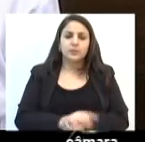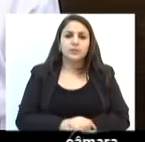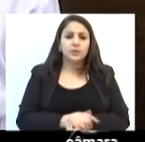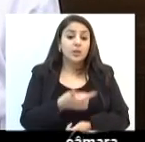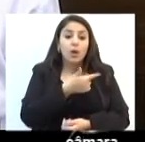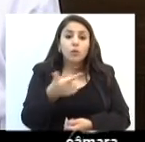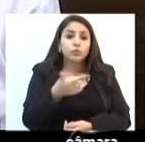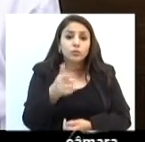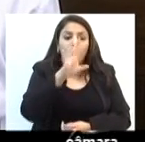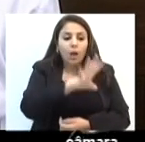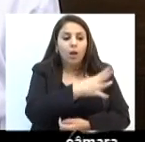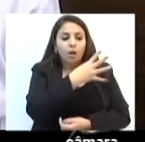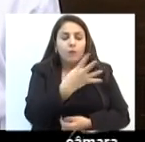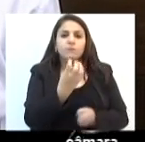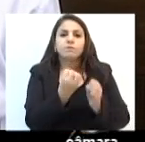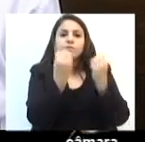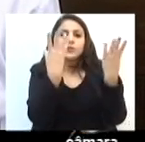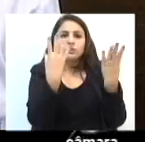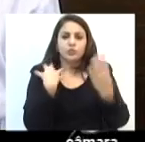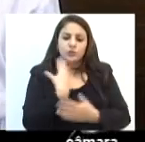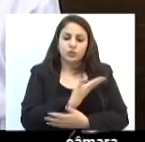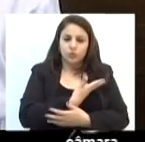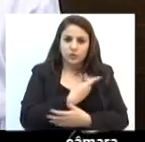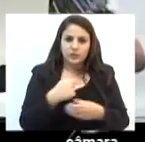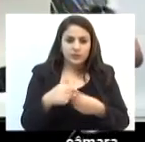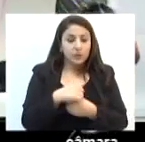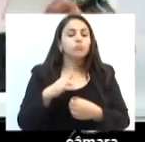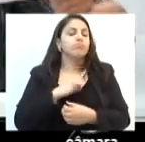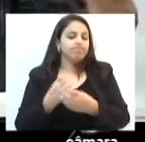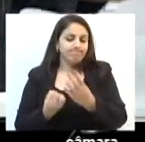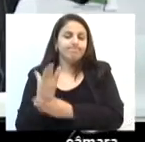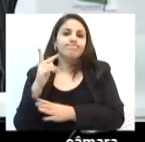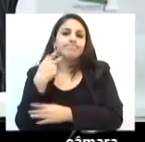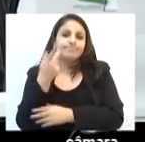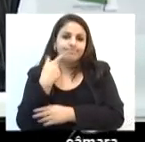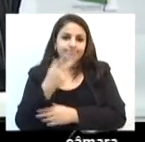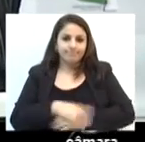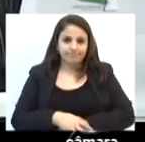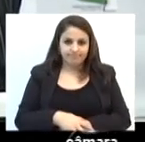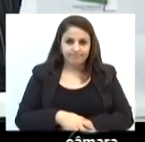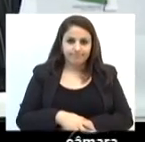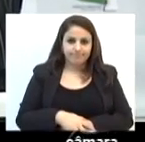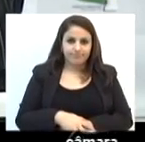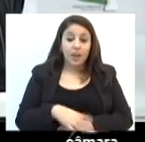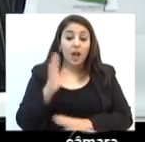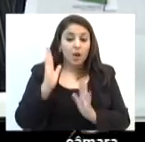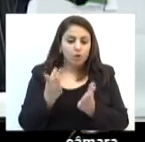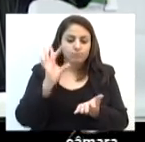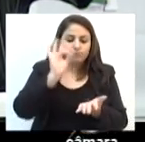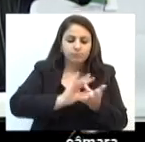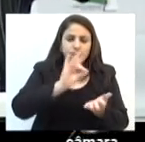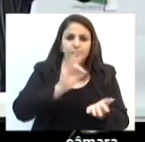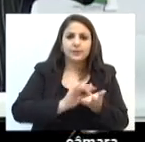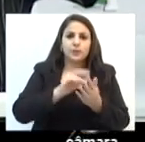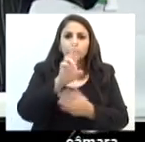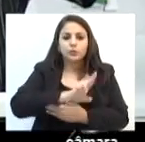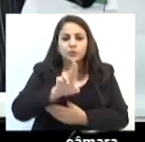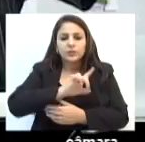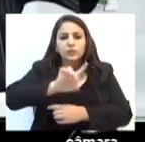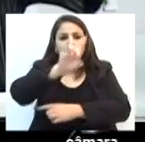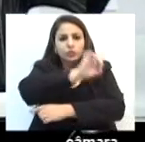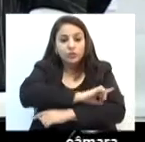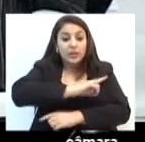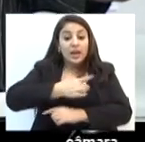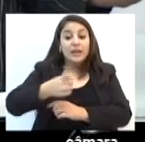Não tinha calendário festivo nessa cidade, nós criamos aqui na Câmara para ter. E agora ele vai ter a regulamentação através dos